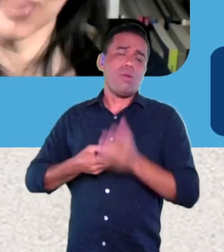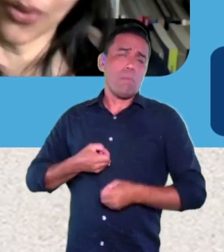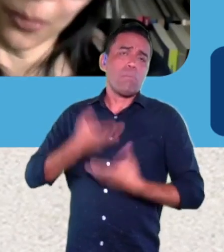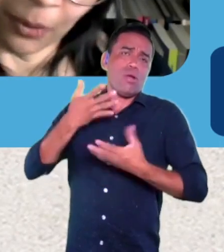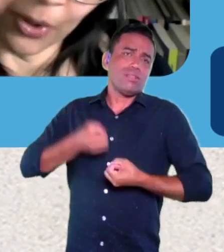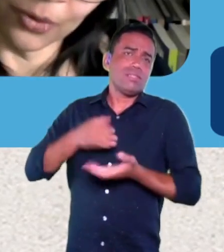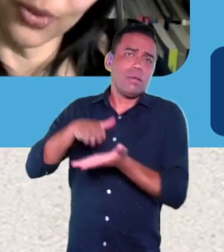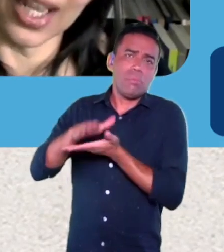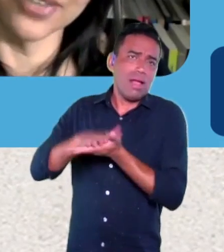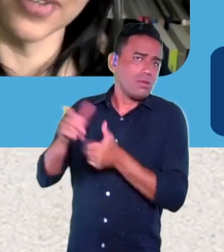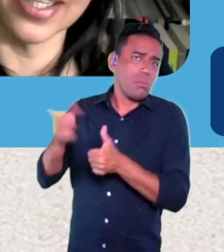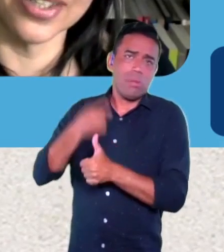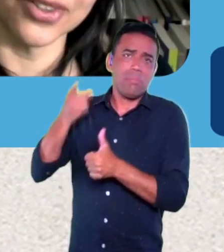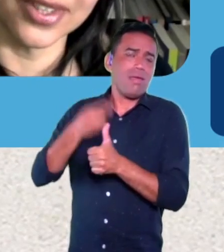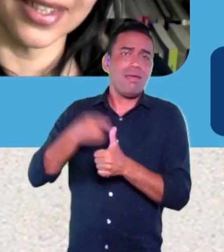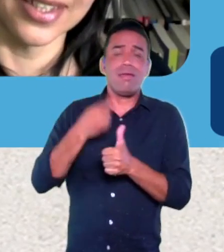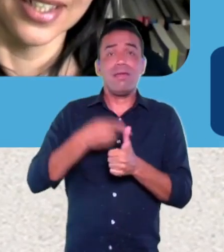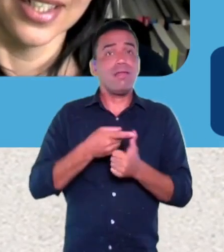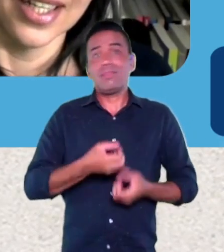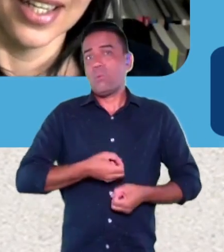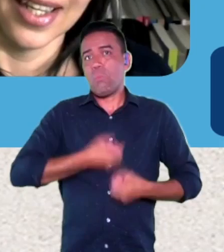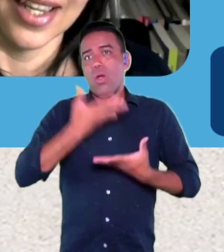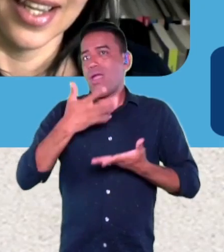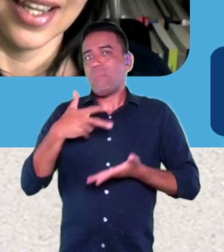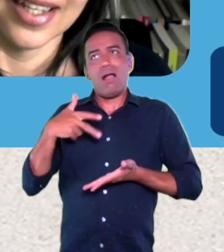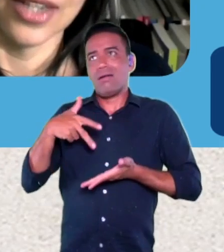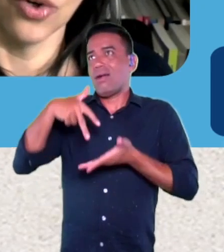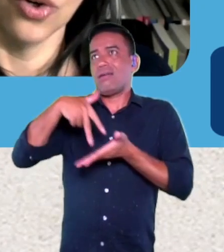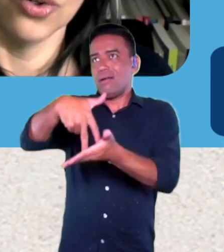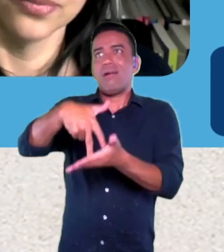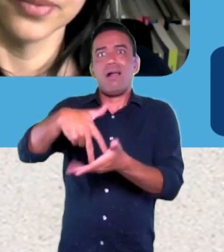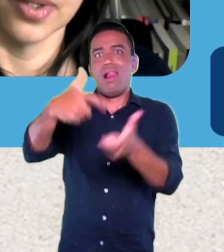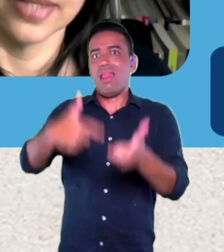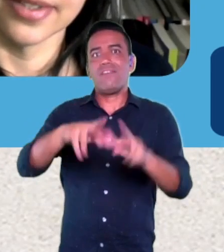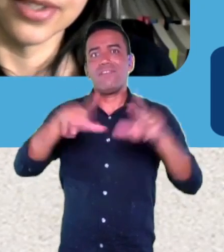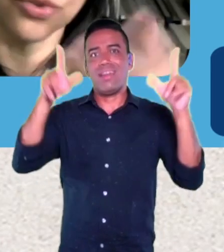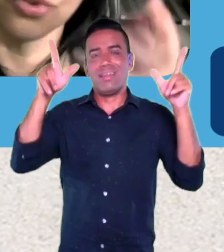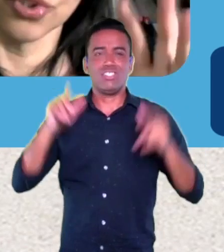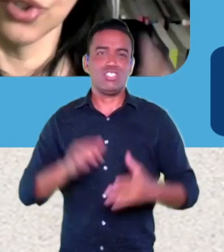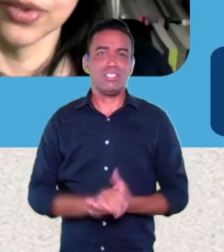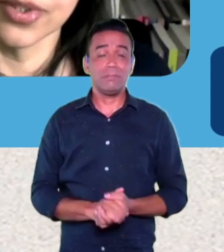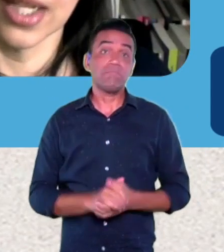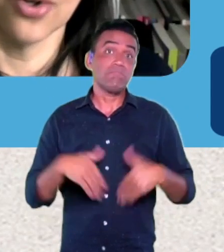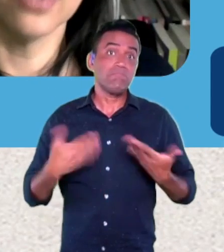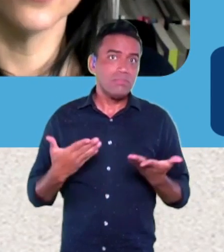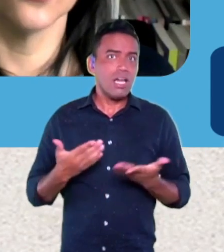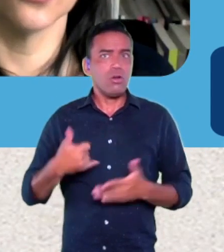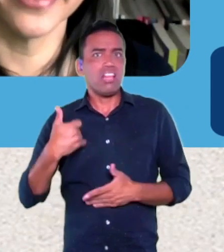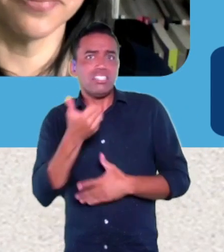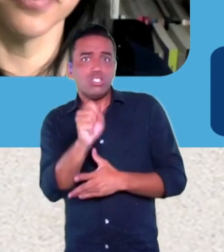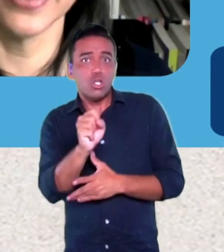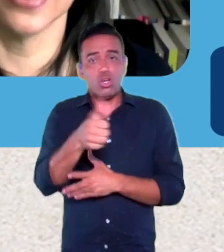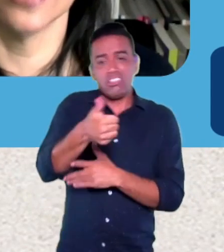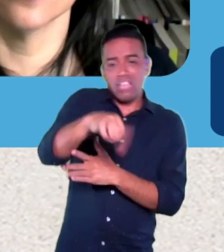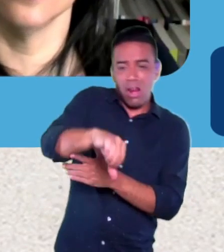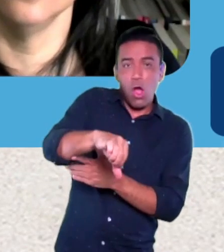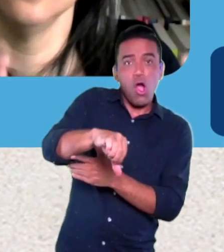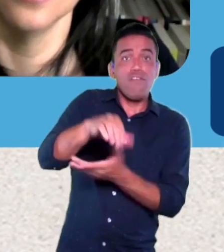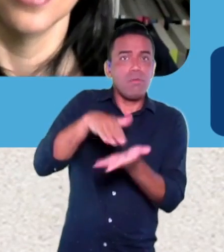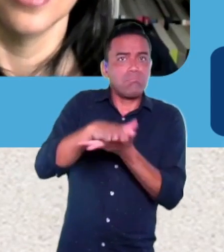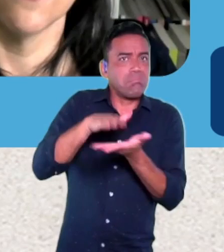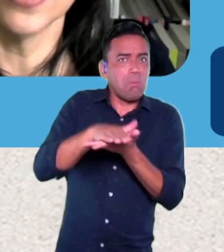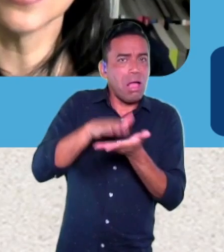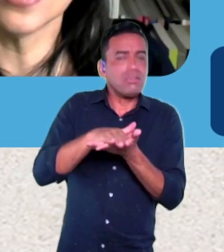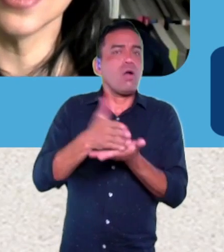talvez seja o que eu ponho num lugar diferente, assim. E aí, com, assim, isso, 18, 19, eu comecei a publicar,